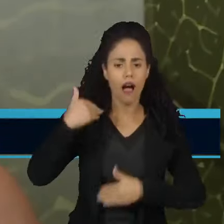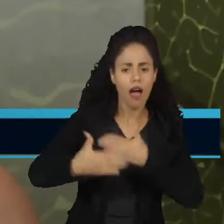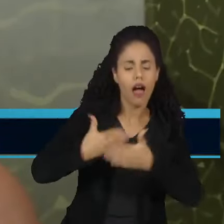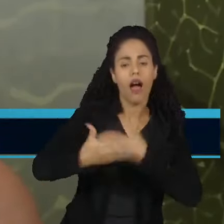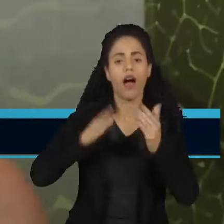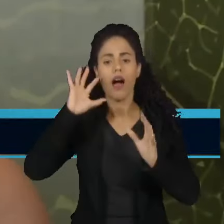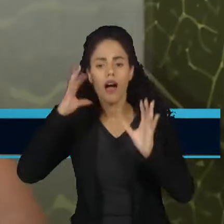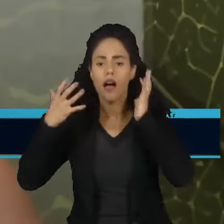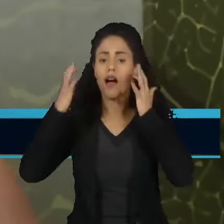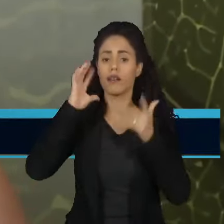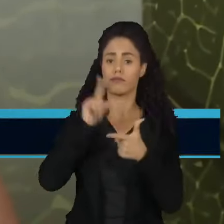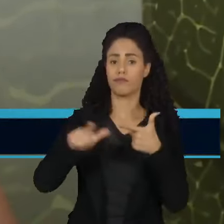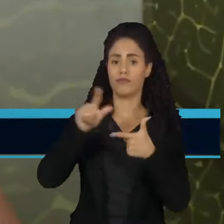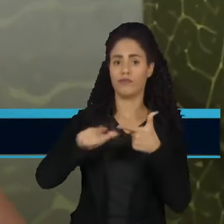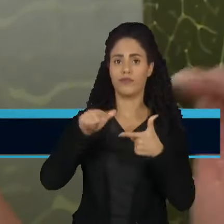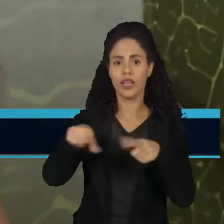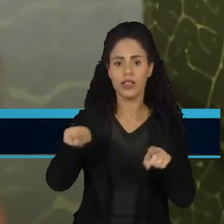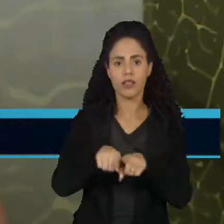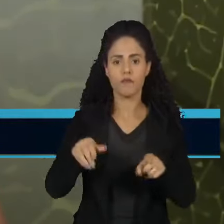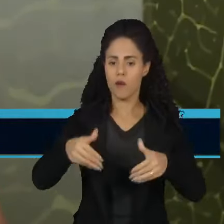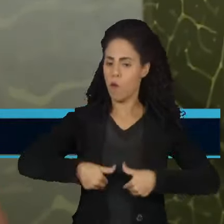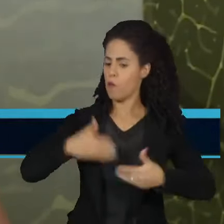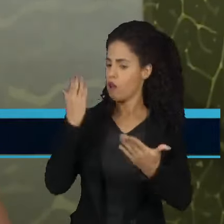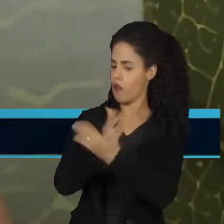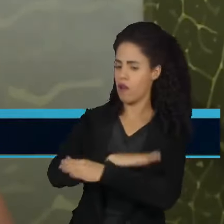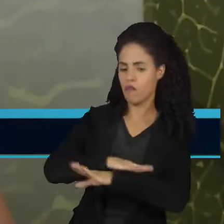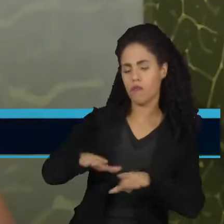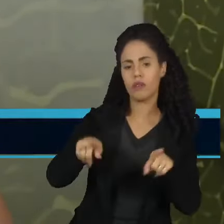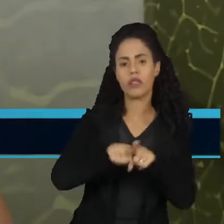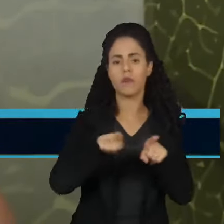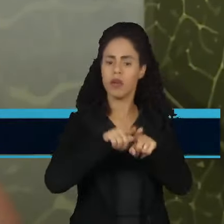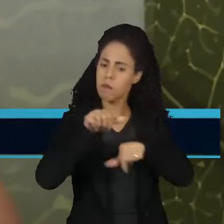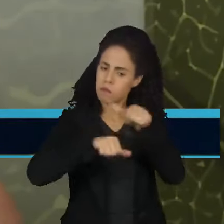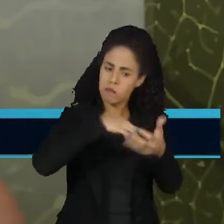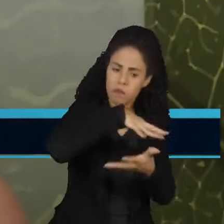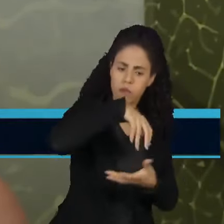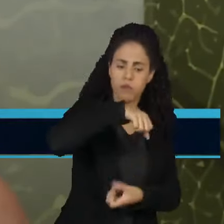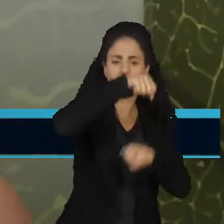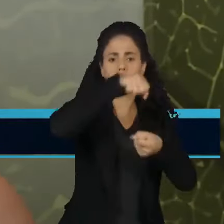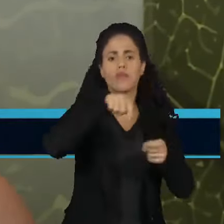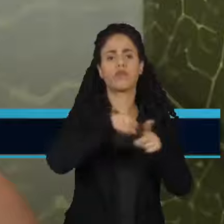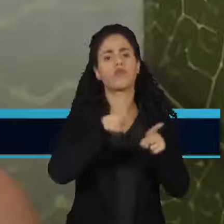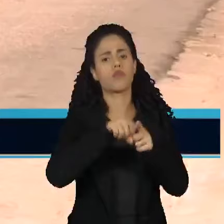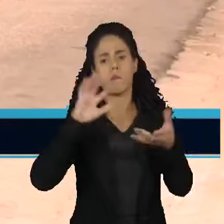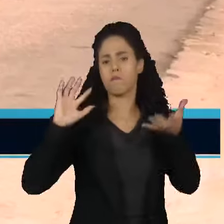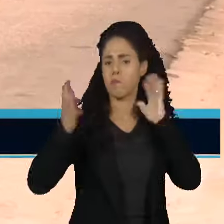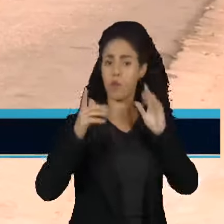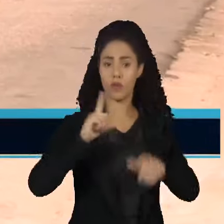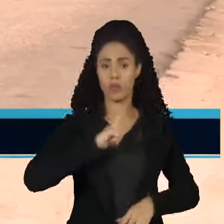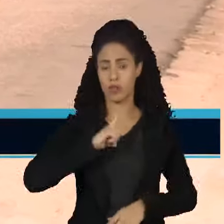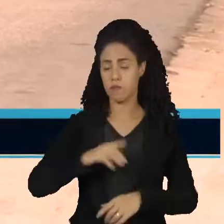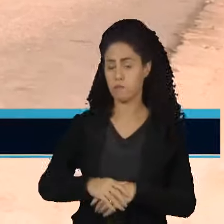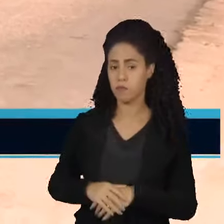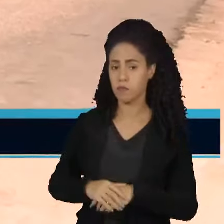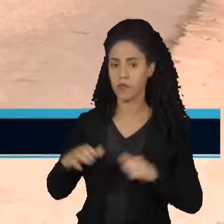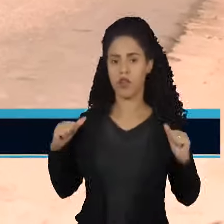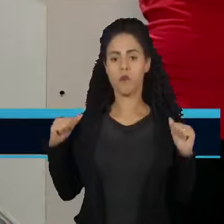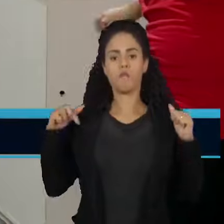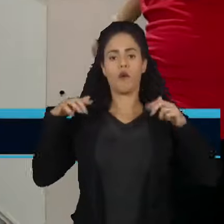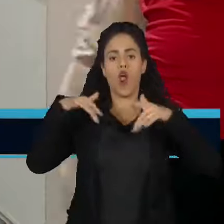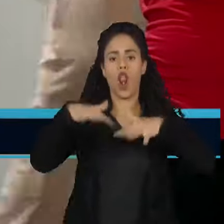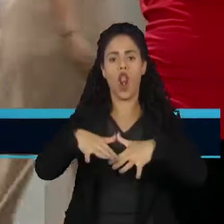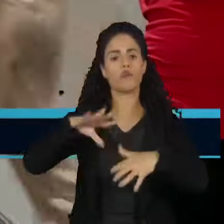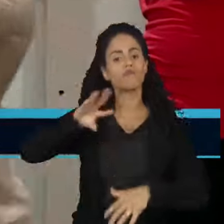problemas nacionais, do combate à fome, à transição energética, à mudança climática. O encontro é uma